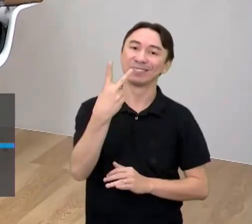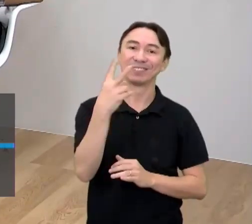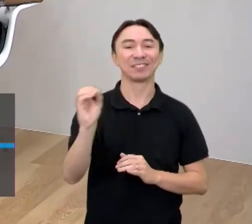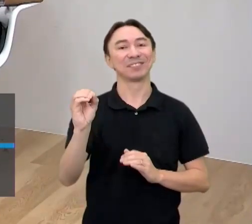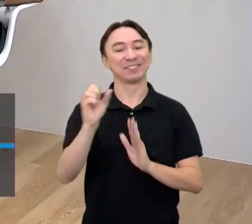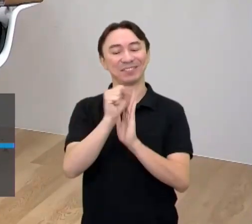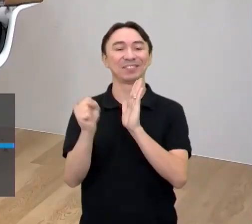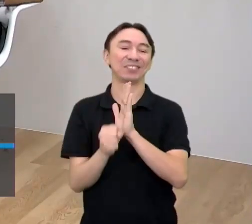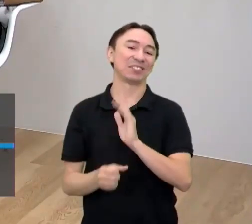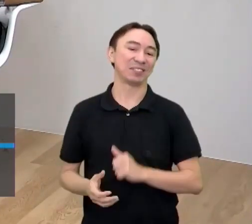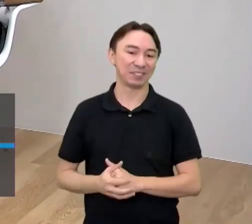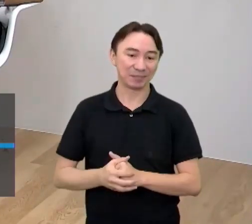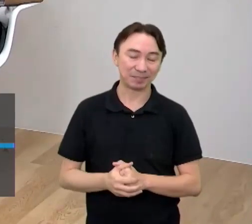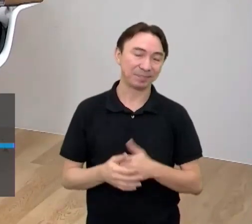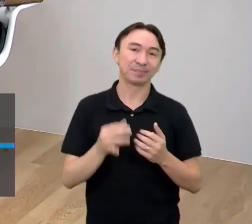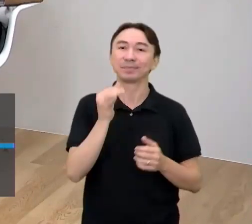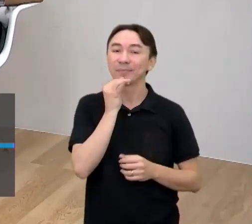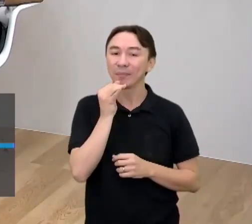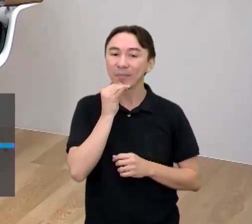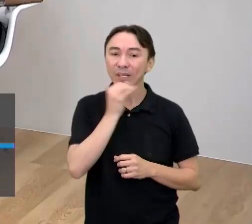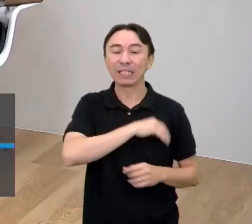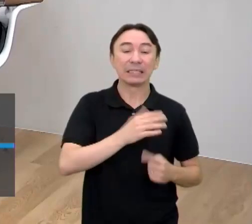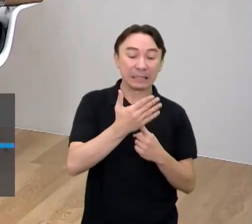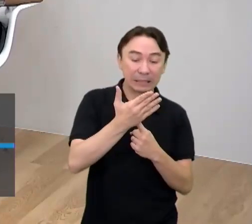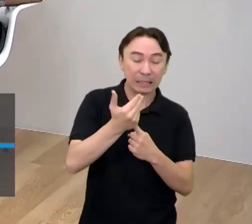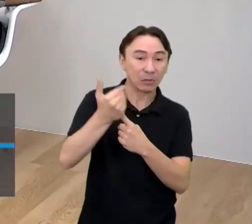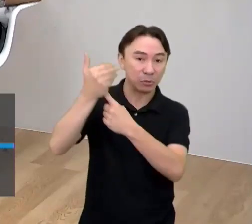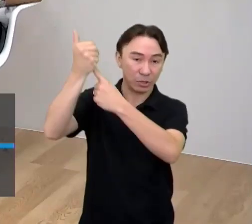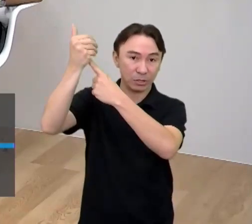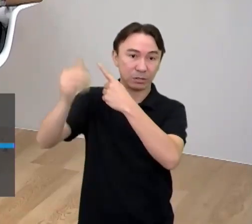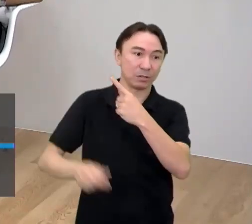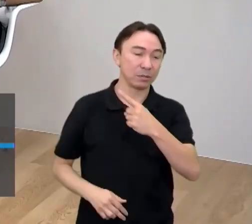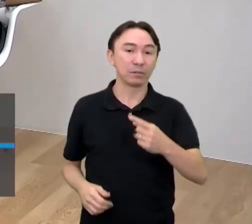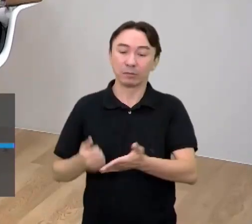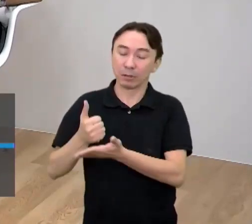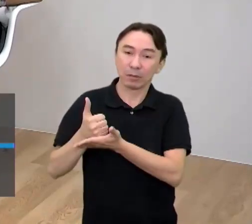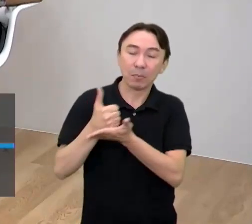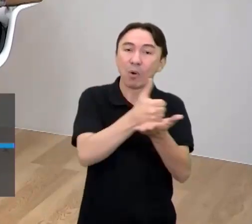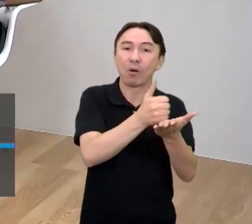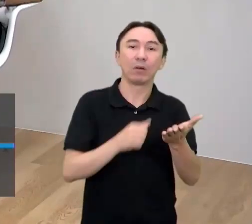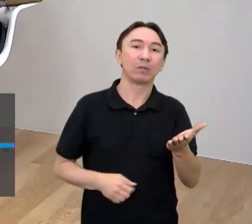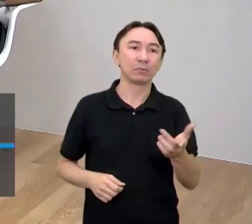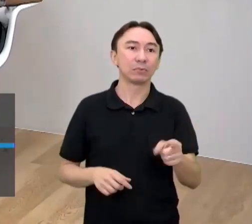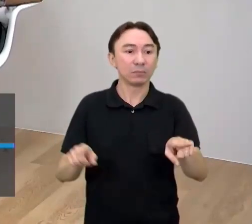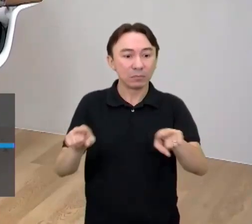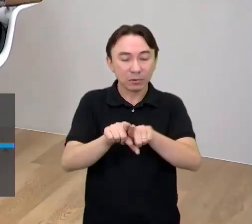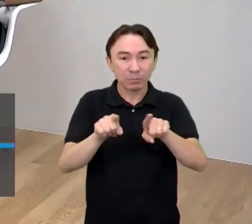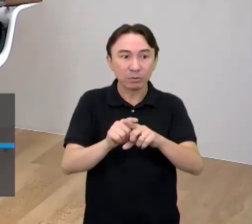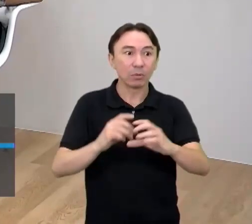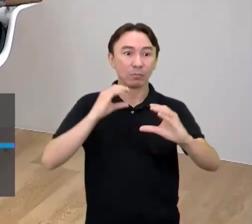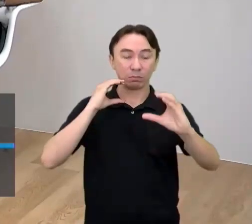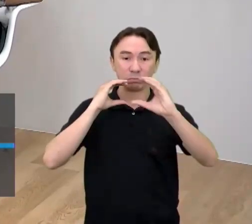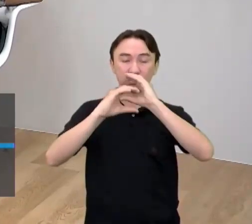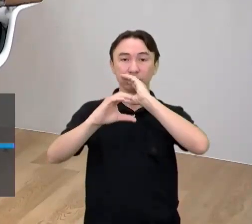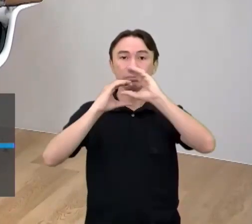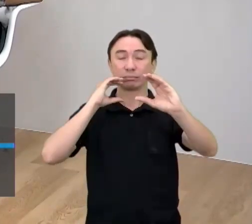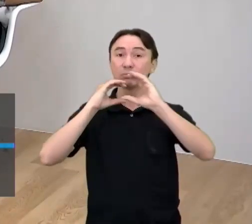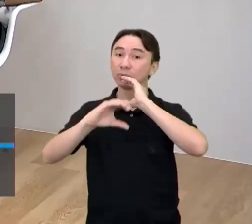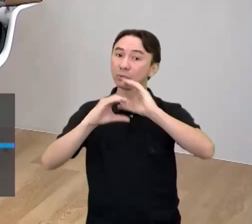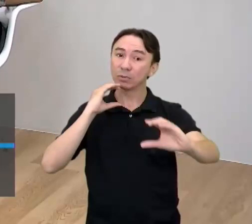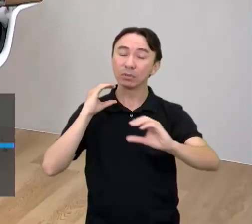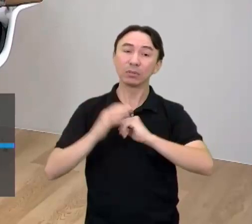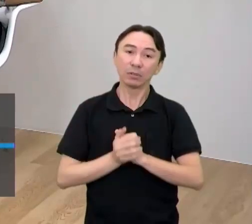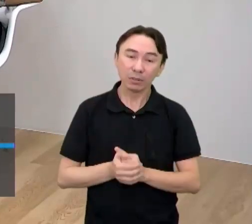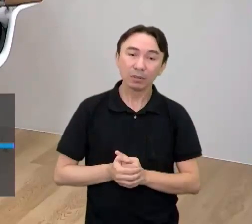tecnologias de transporte e principalmente de comunicação já começaram a dar ao mundo